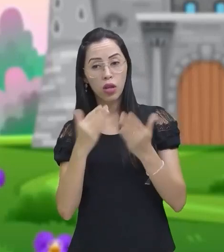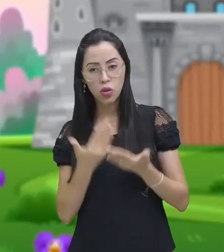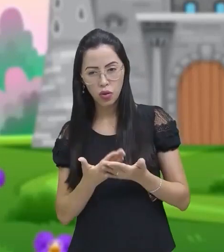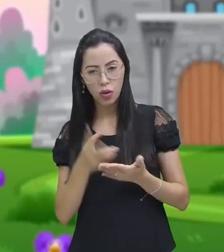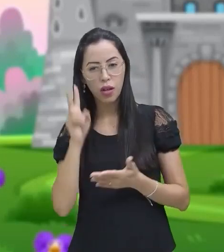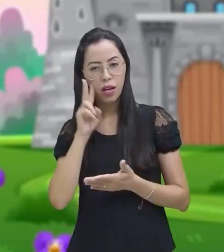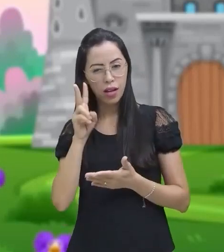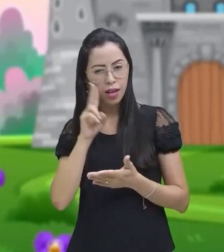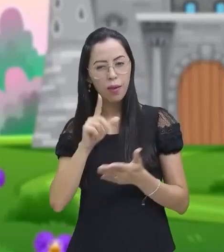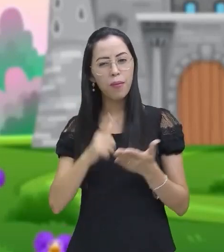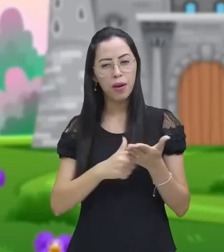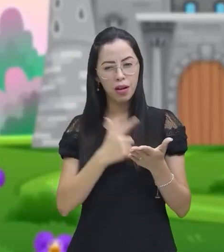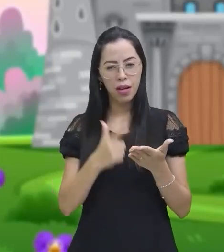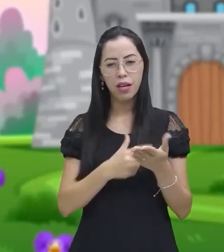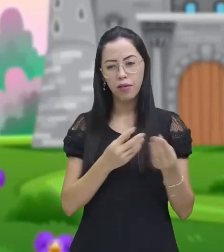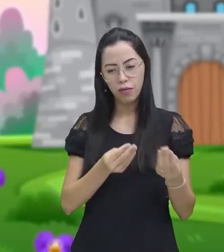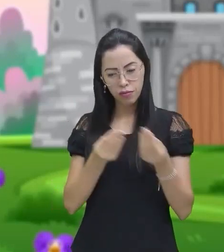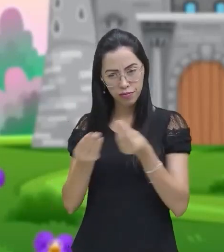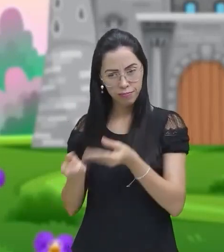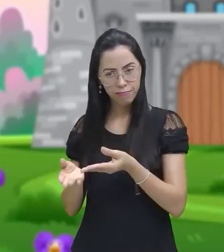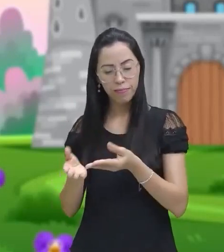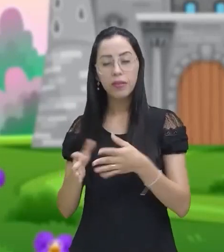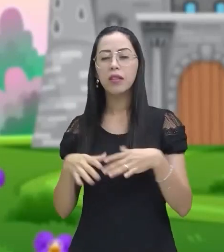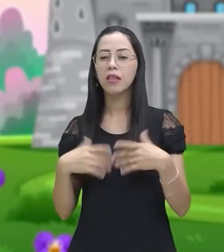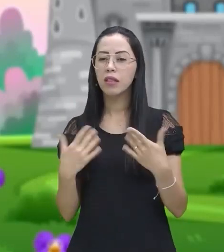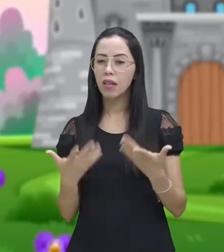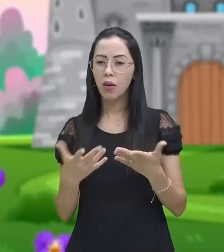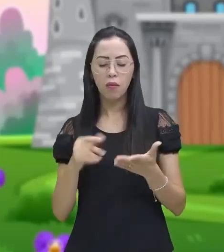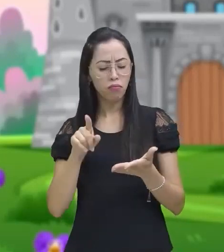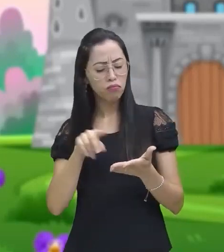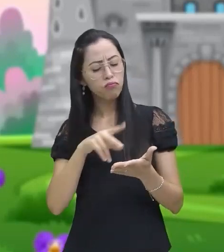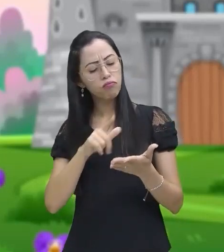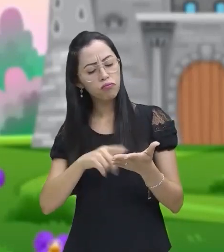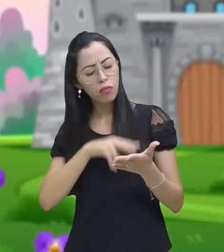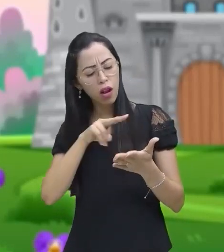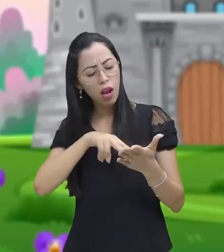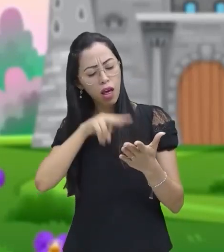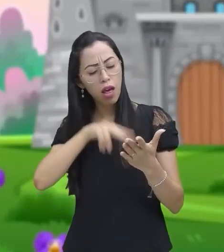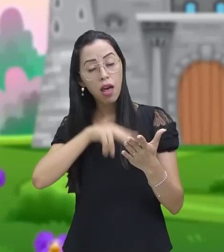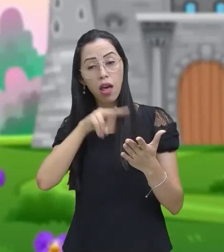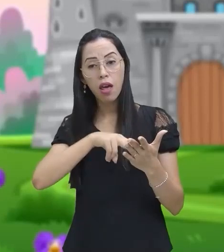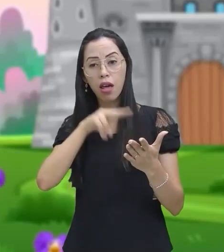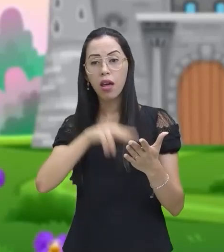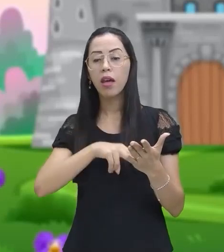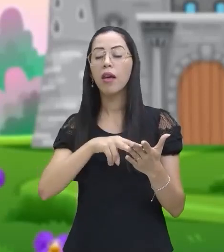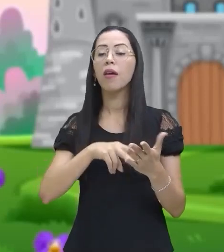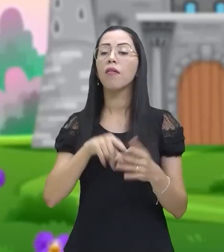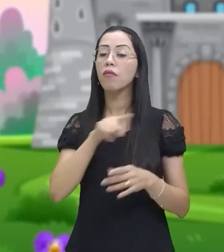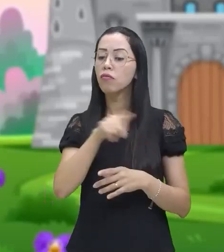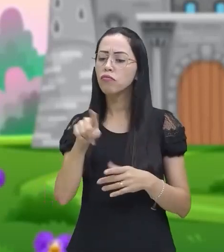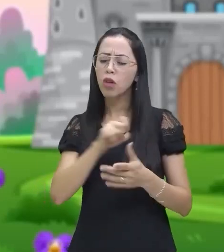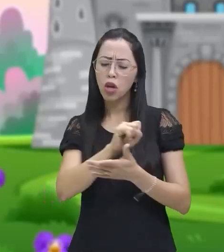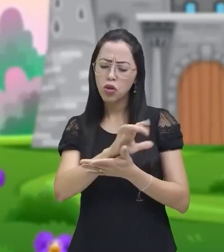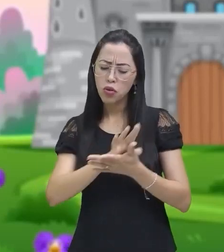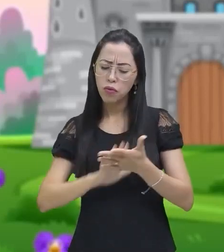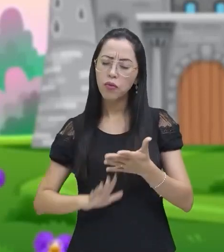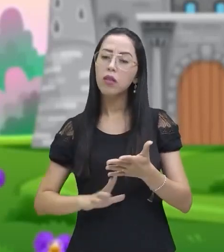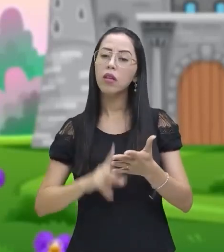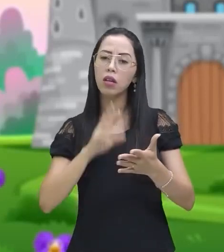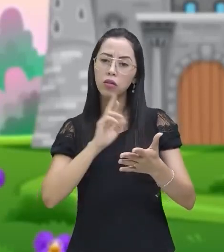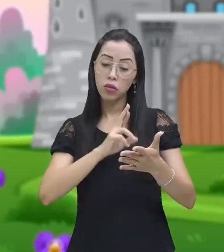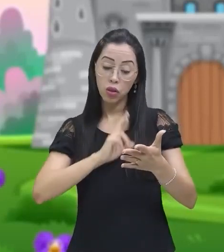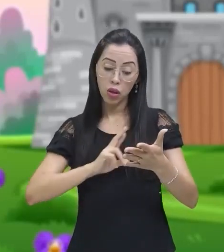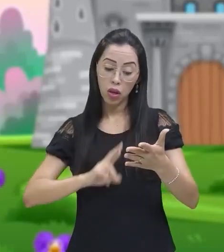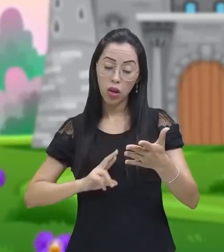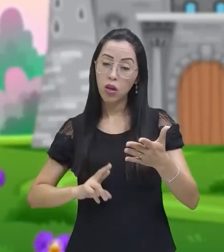ganhou, o caderno, pegue seu lápis, faça suas atividades, faça as atividades que as